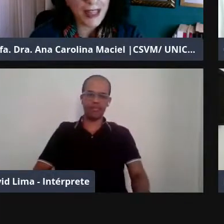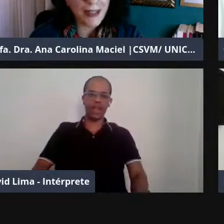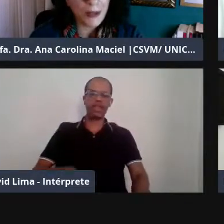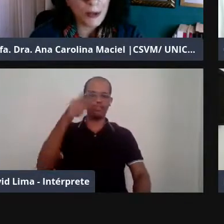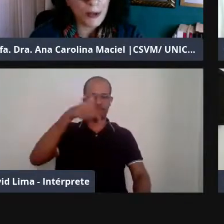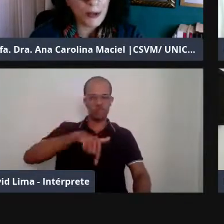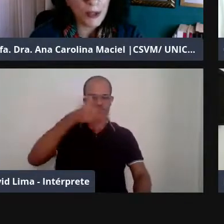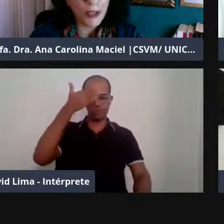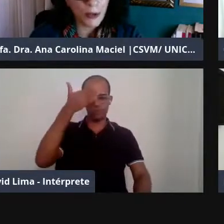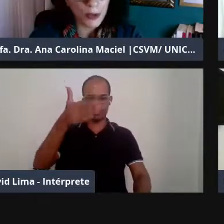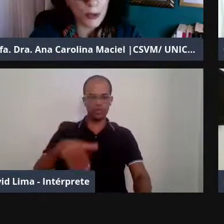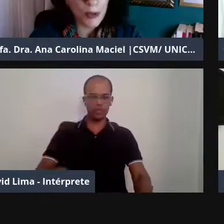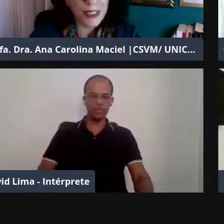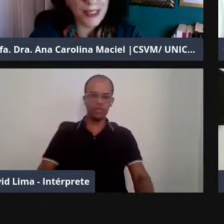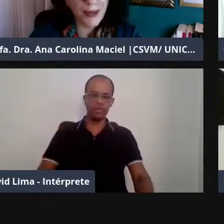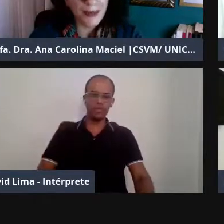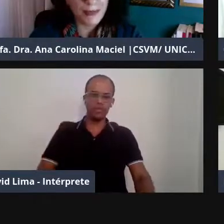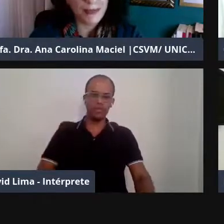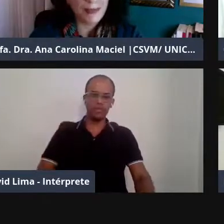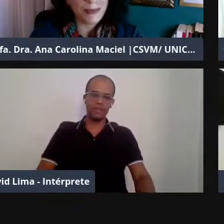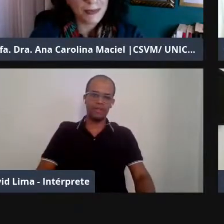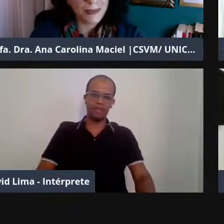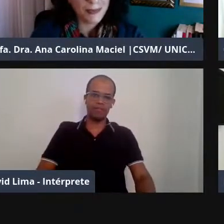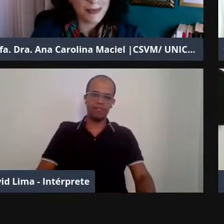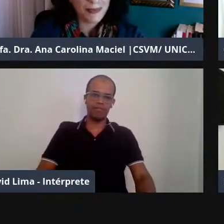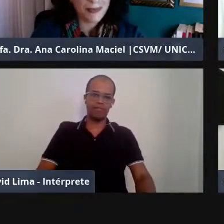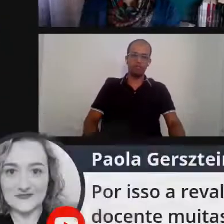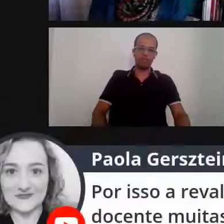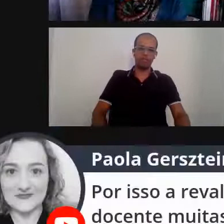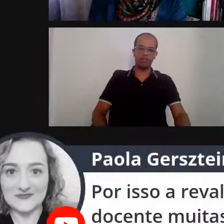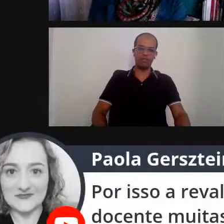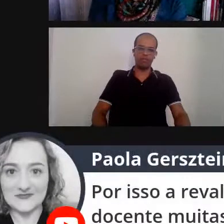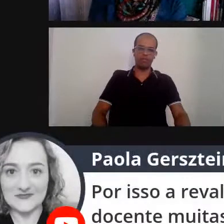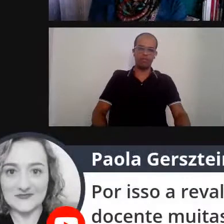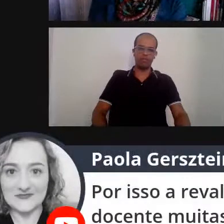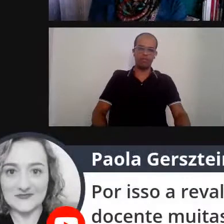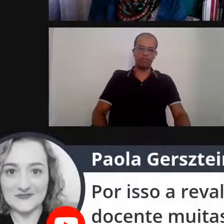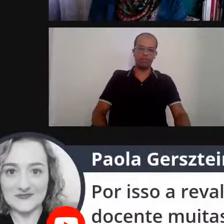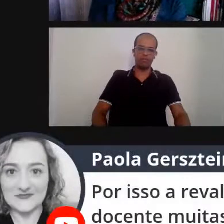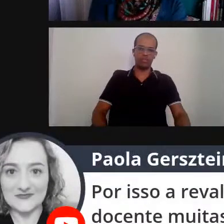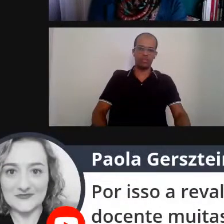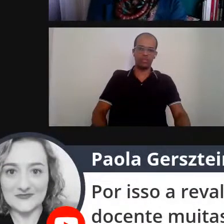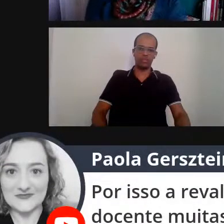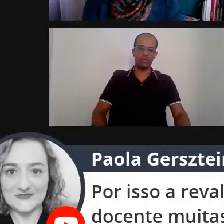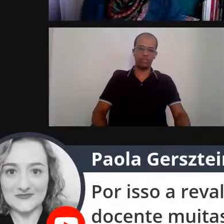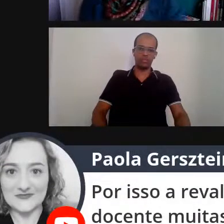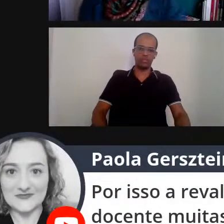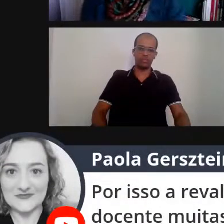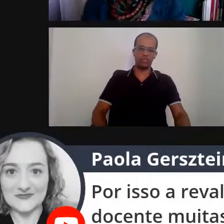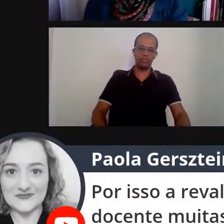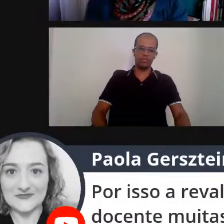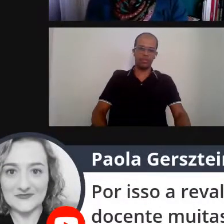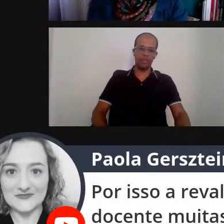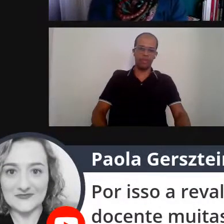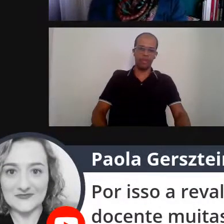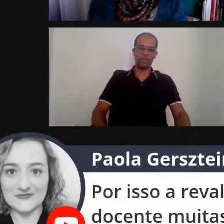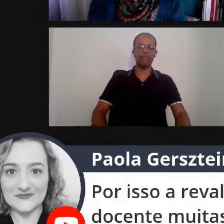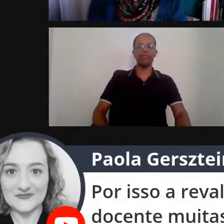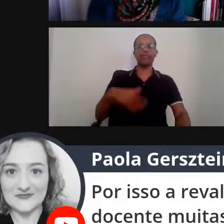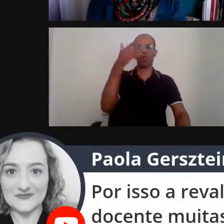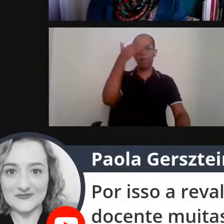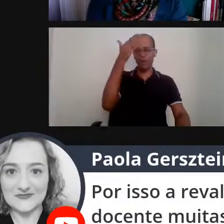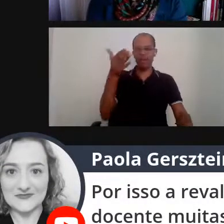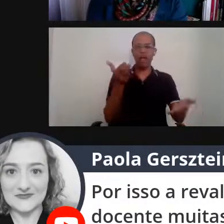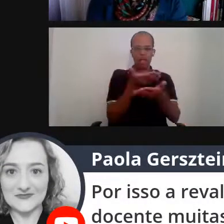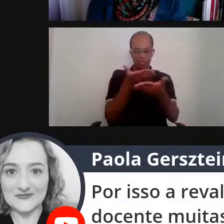muito obrigada a todos e todas, à sua disposição. Muito obrigado, doutora Ana Carolina de Moura